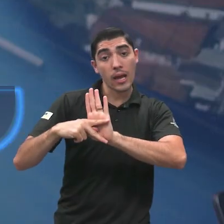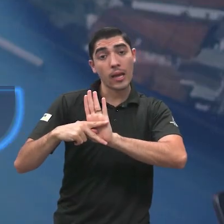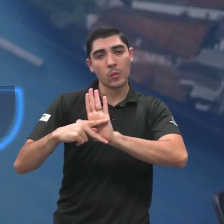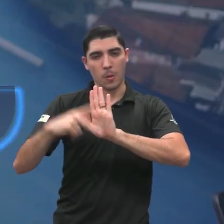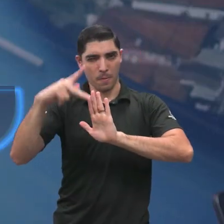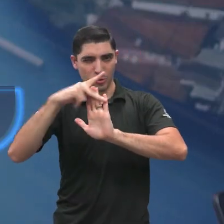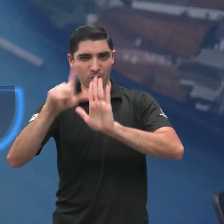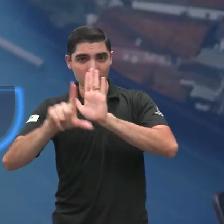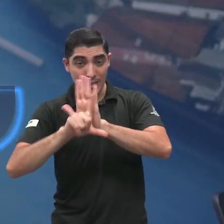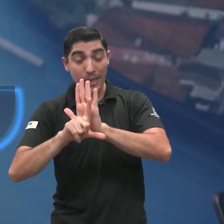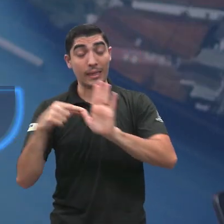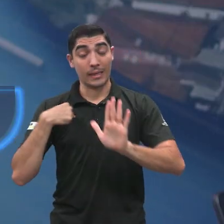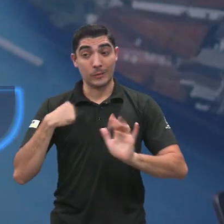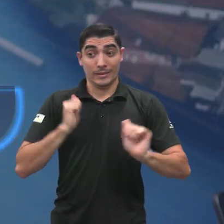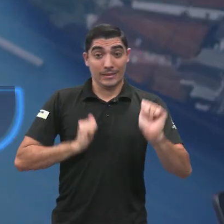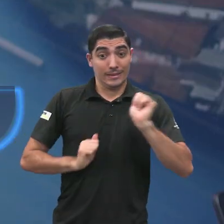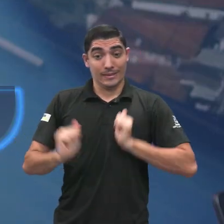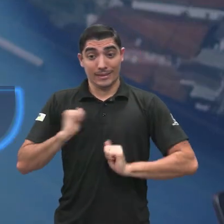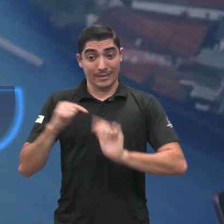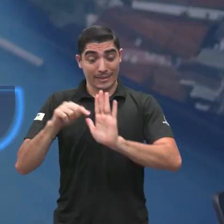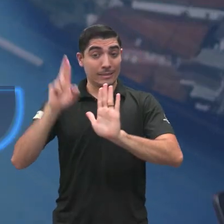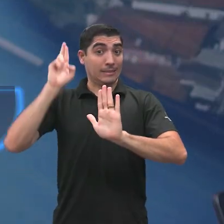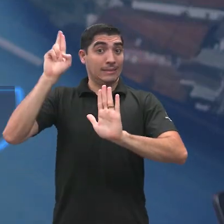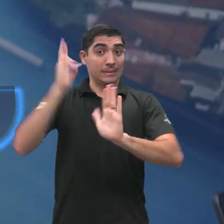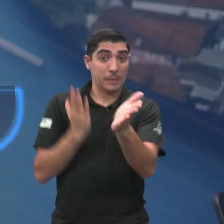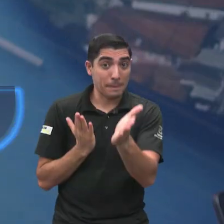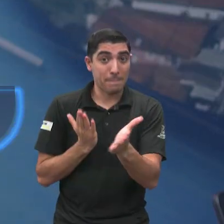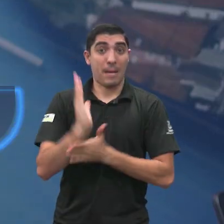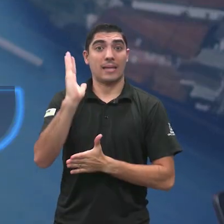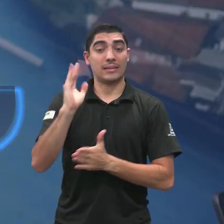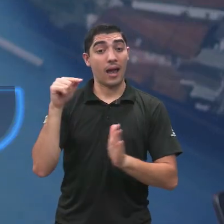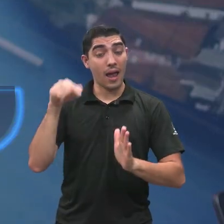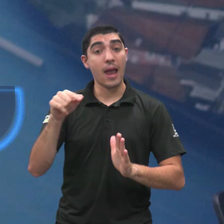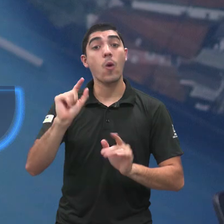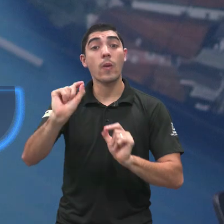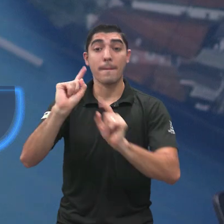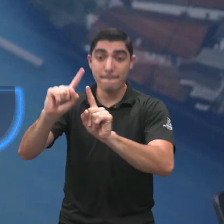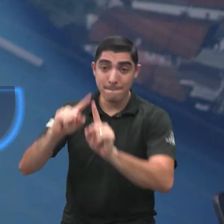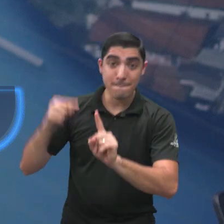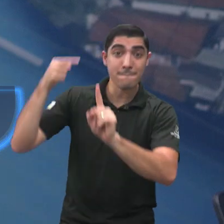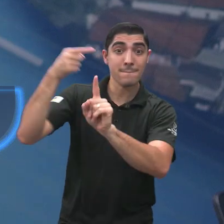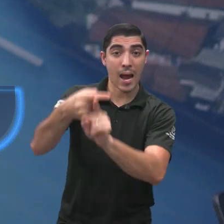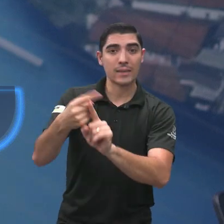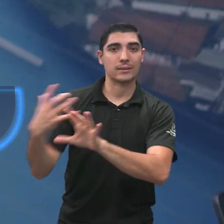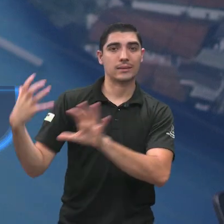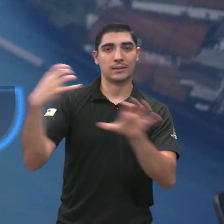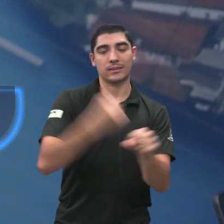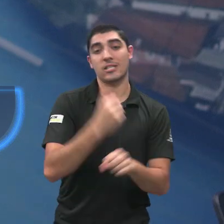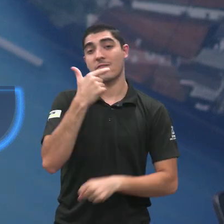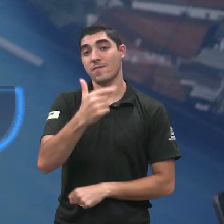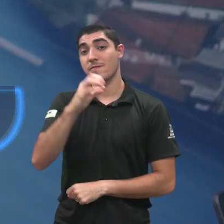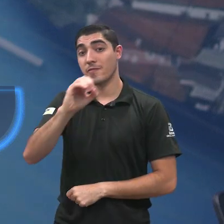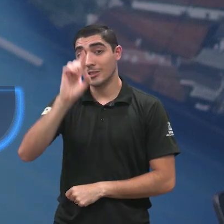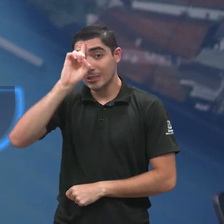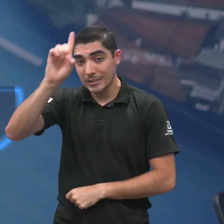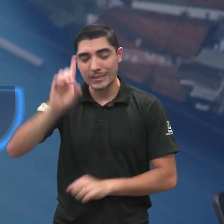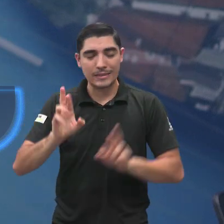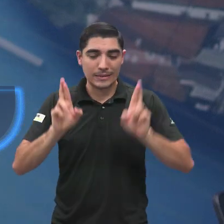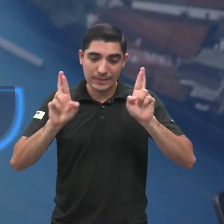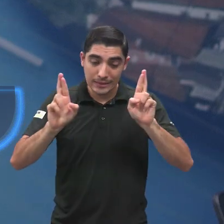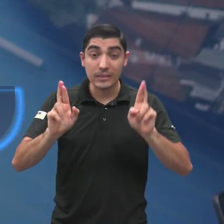de lei, que eu estou super ansiosa que saia de forma progressiva, que chegue aí nesses 20 dias, com certeza